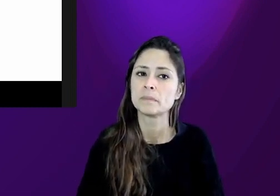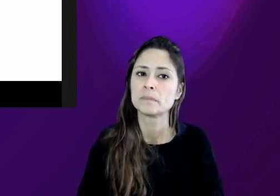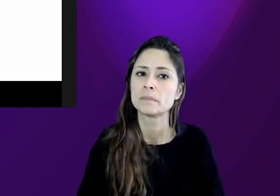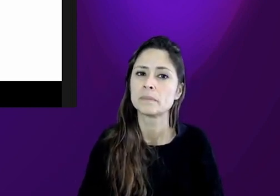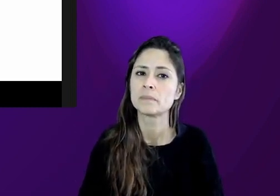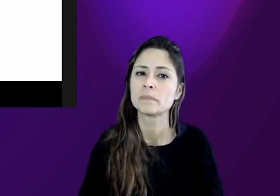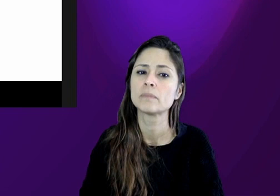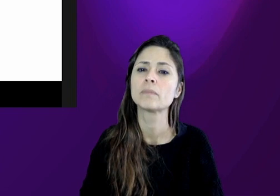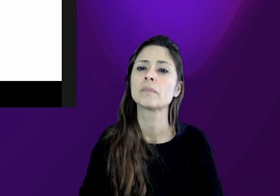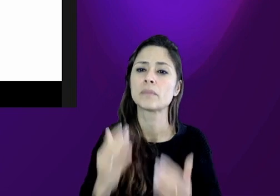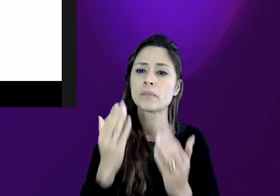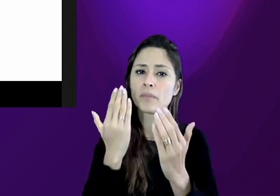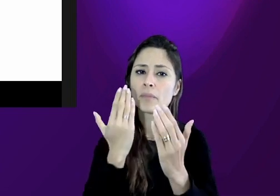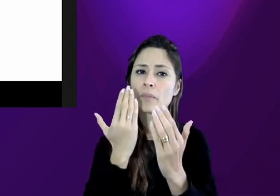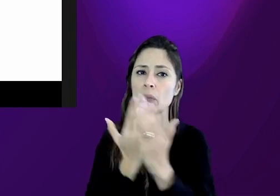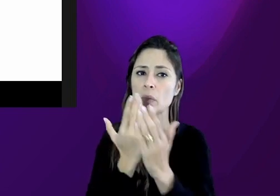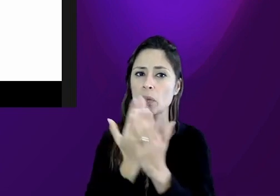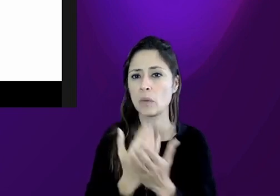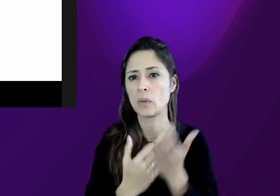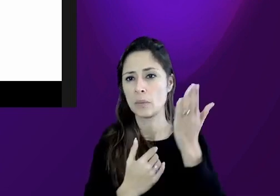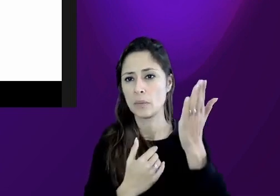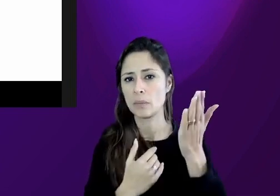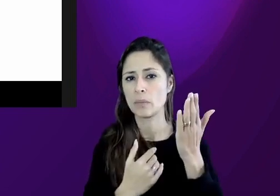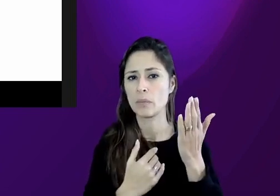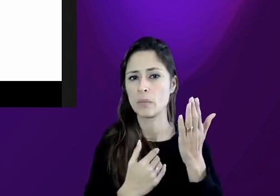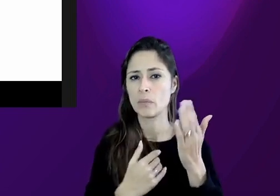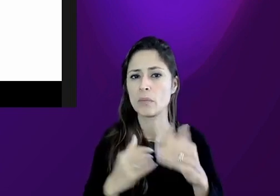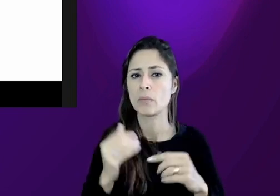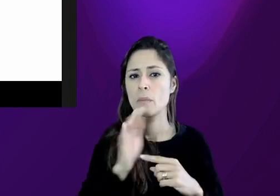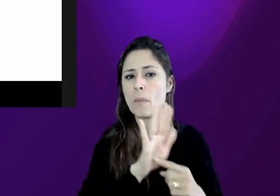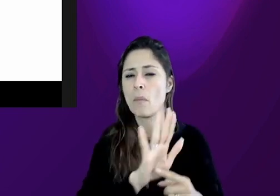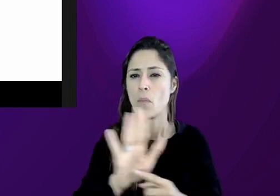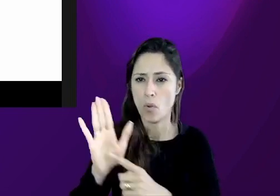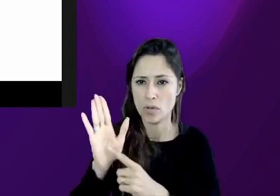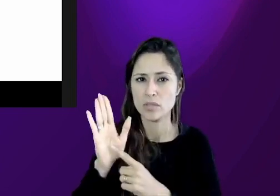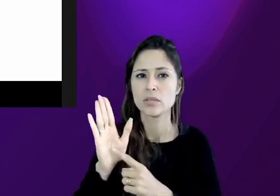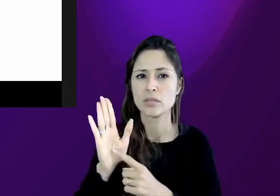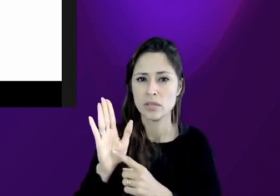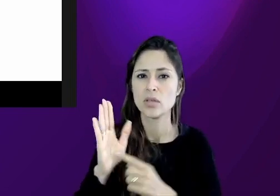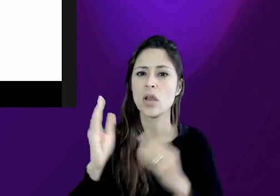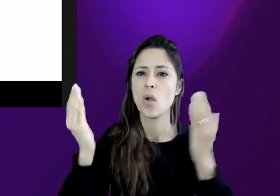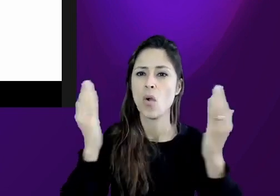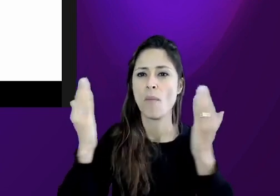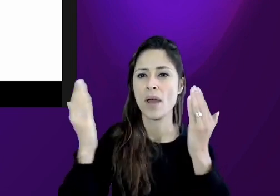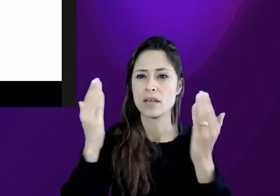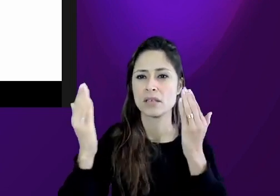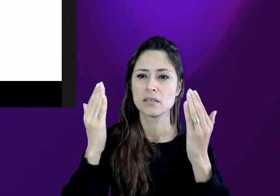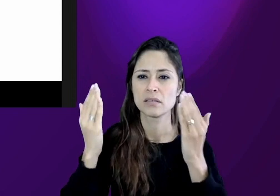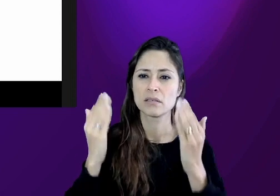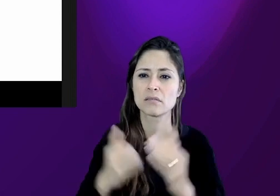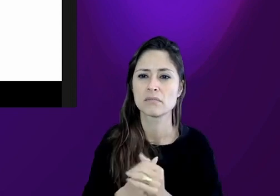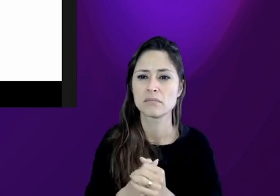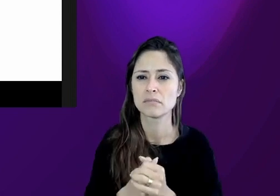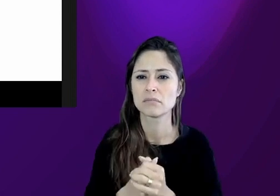O estudo ROLAR, acho que foi um dos primeiros a tentar fazer essa comparação, um grande estudo.